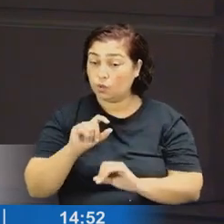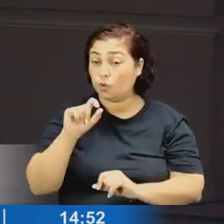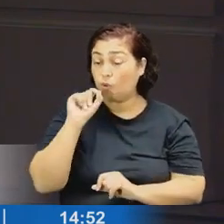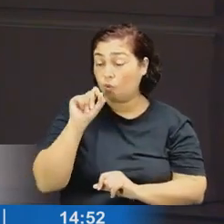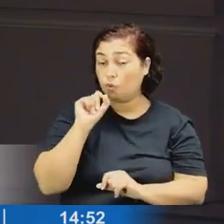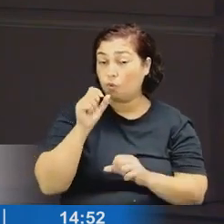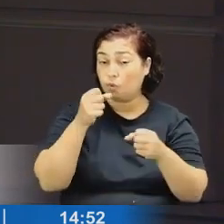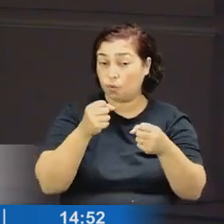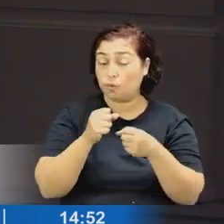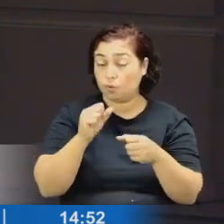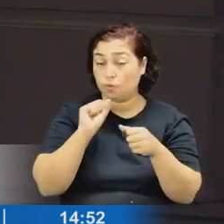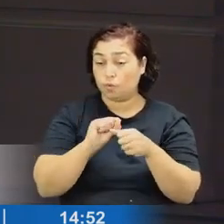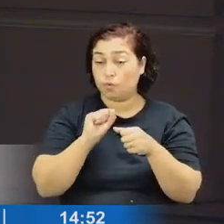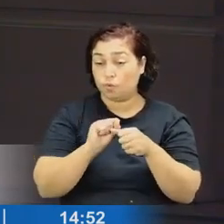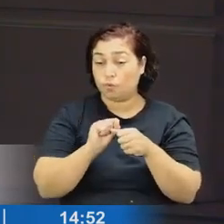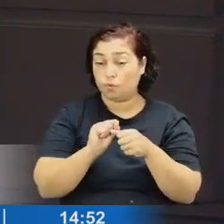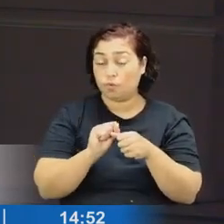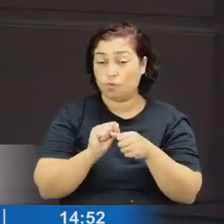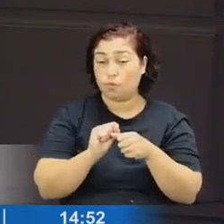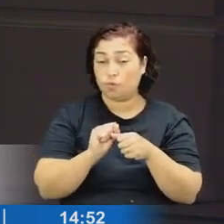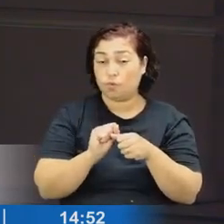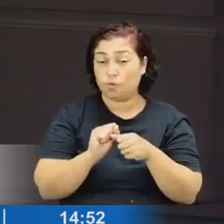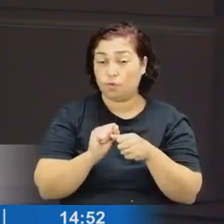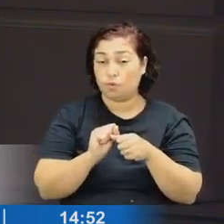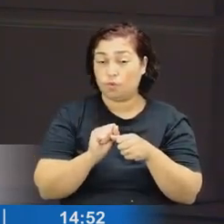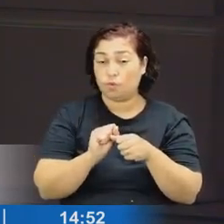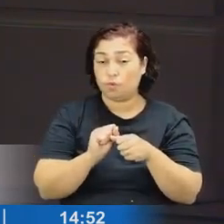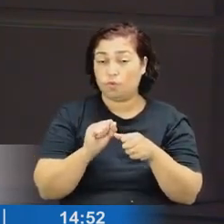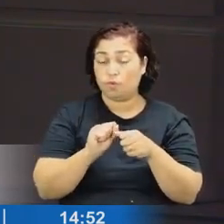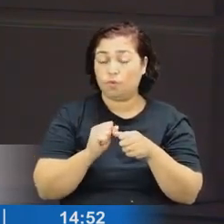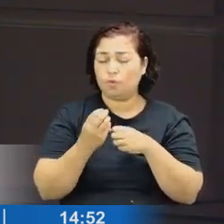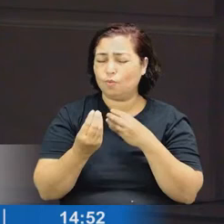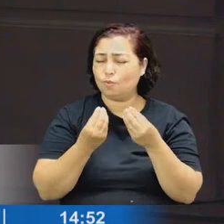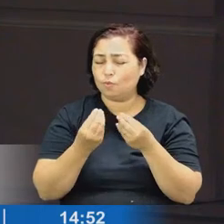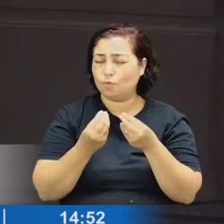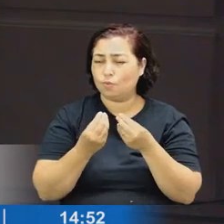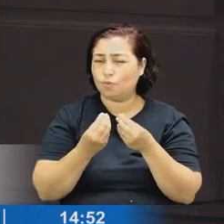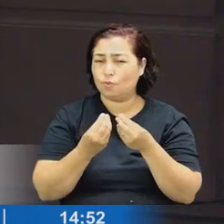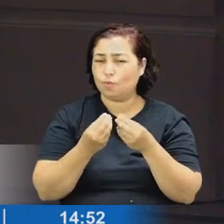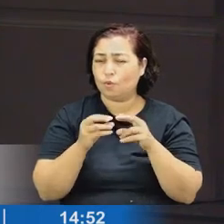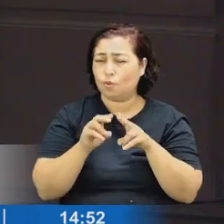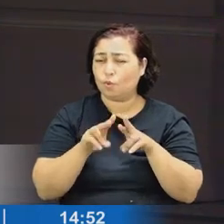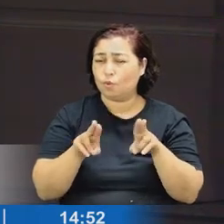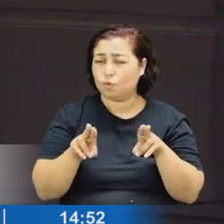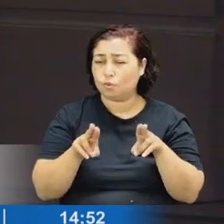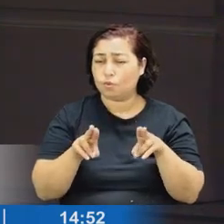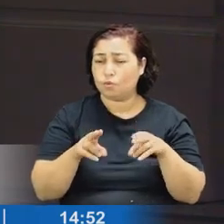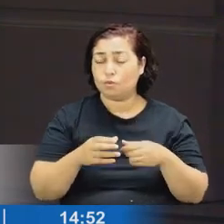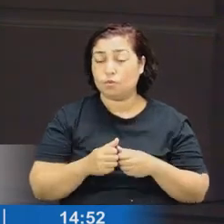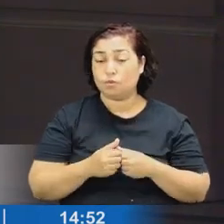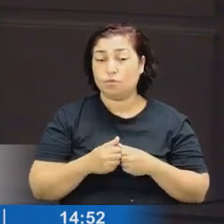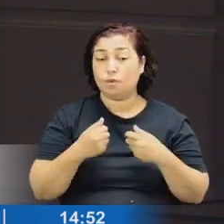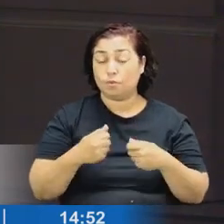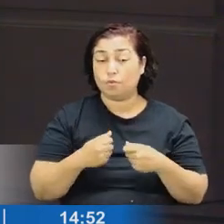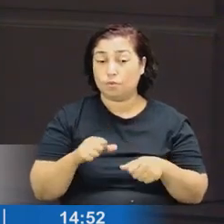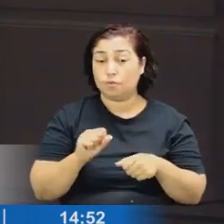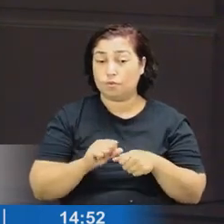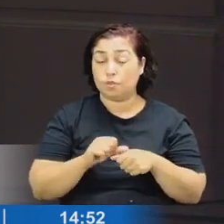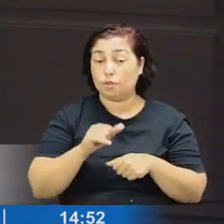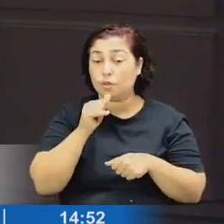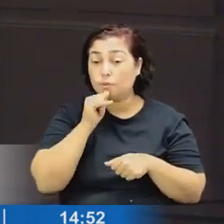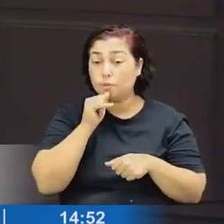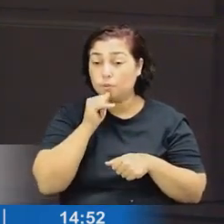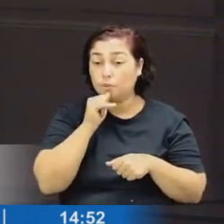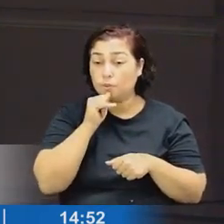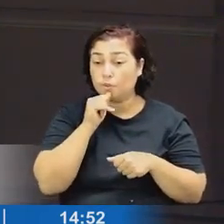que você pode fazer você pode angariar você pode fazer muita coisa com mobilização muita coisa aqui ninguém faz nada cara mas pode fazer muita coisa como por exemplo